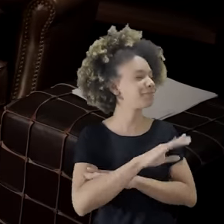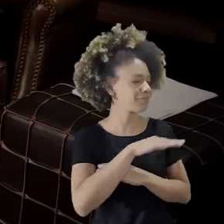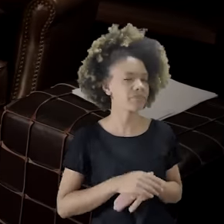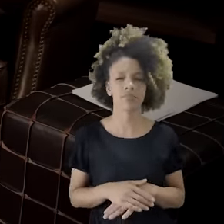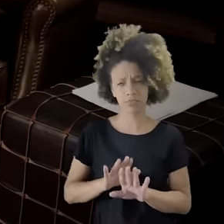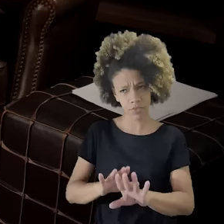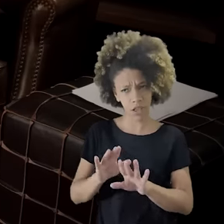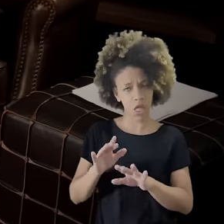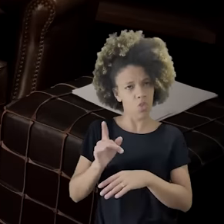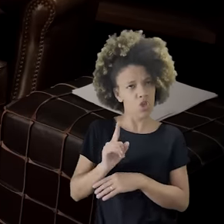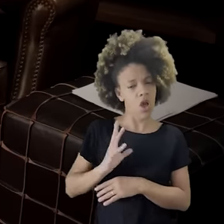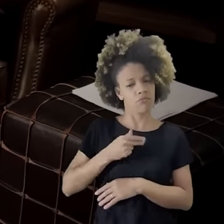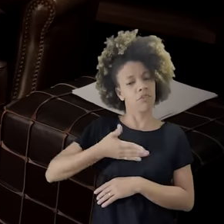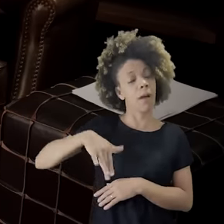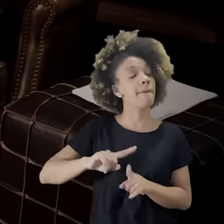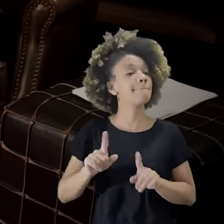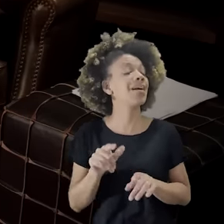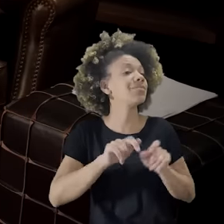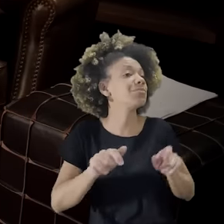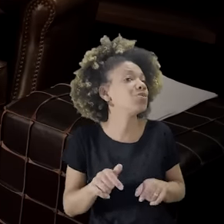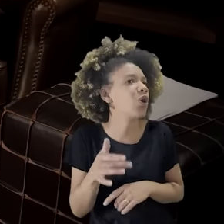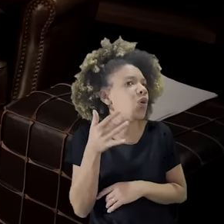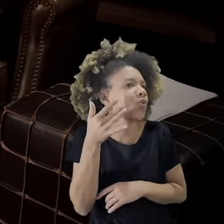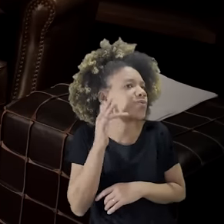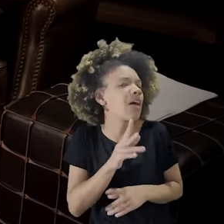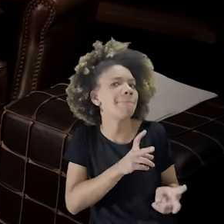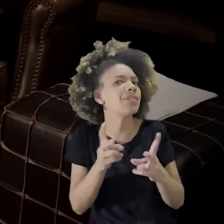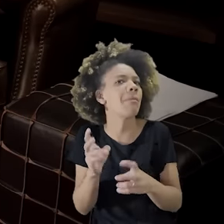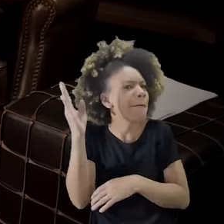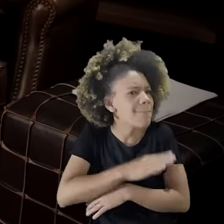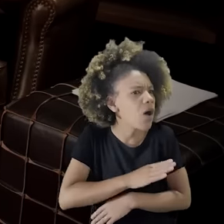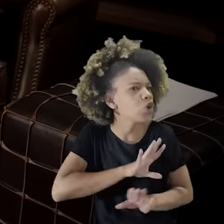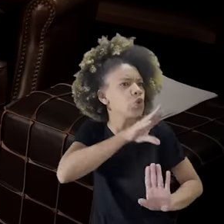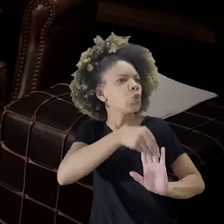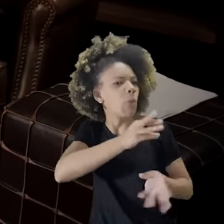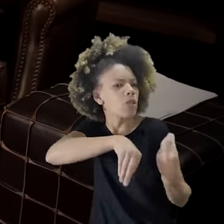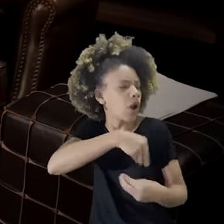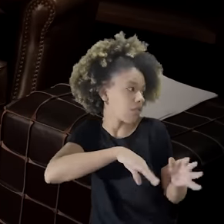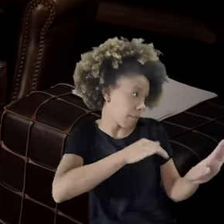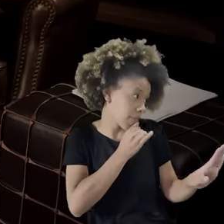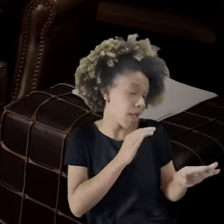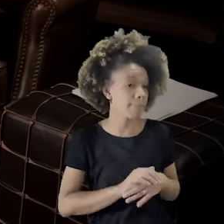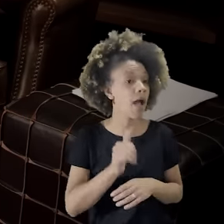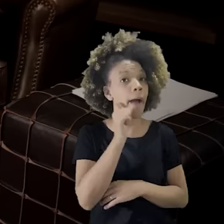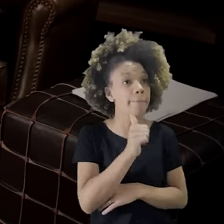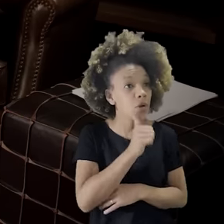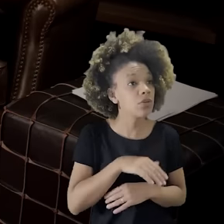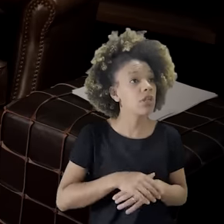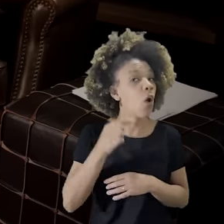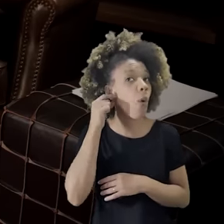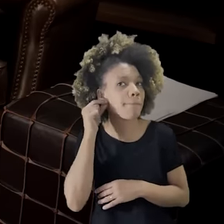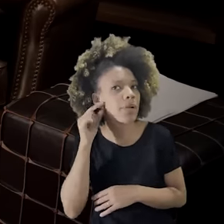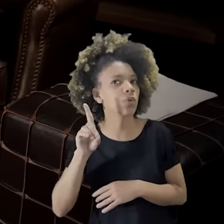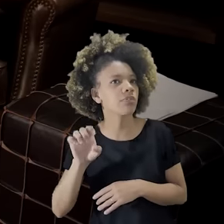pessoas que não saber não só a Comunidade de trans Mas no geral as pessoas não saberem identificar maldade e acaba colocando tudo num pote por exemplo a moça que falou assim